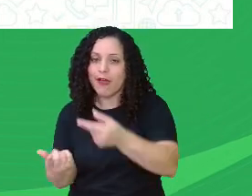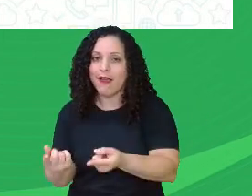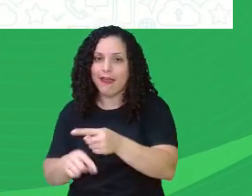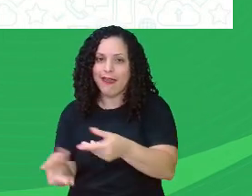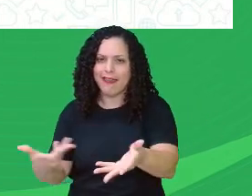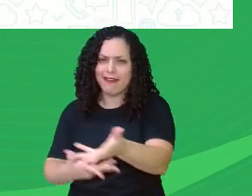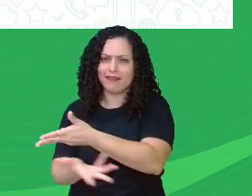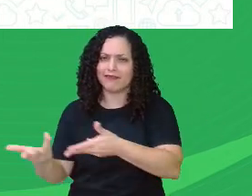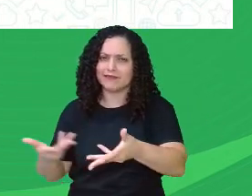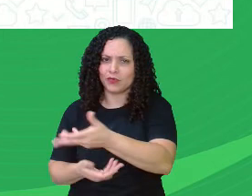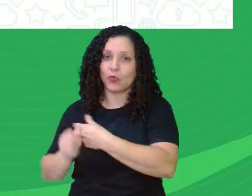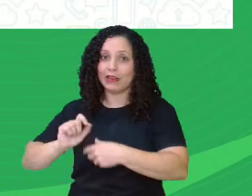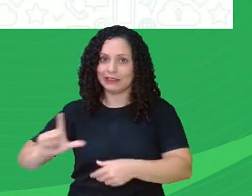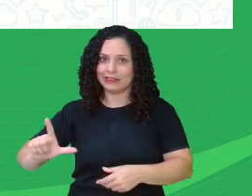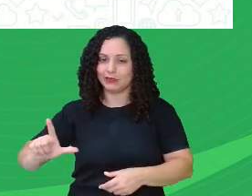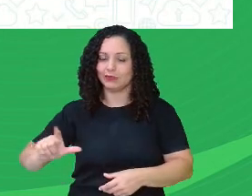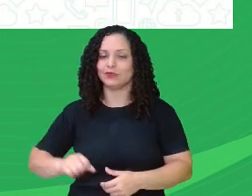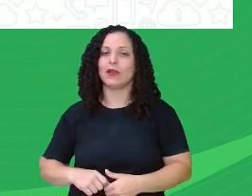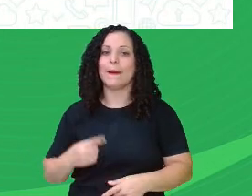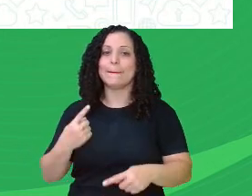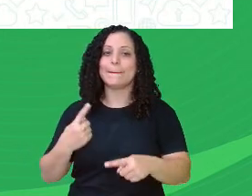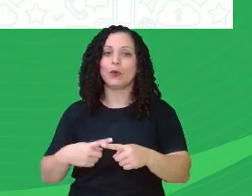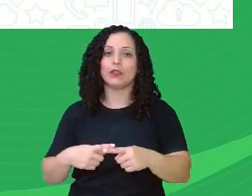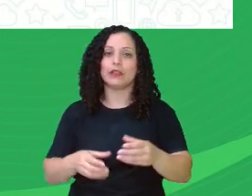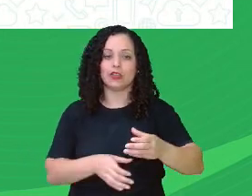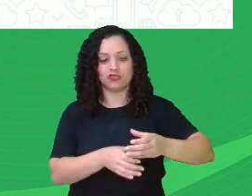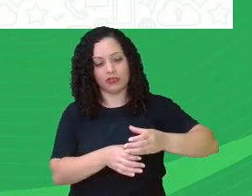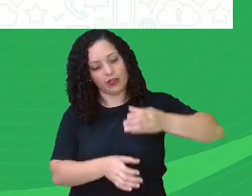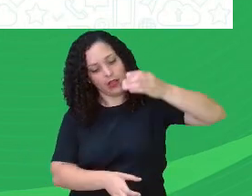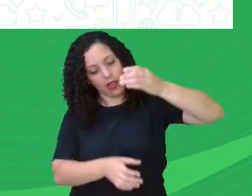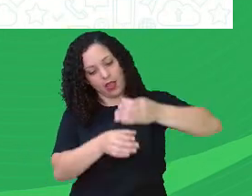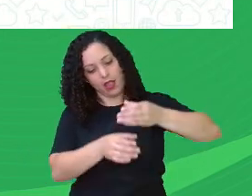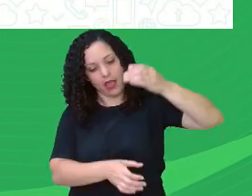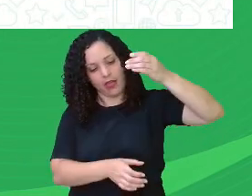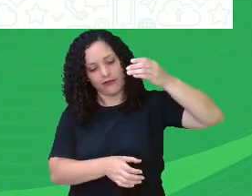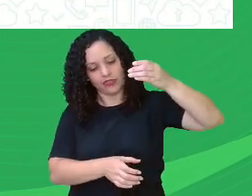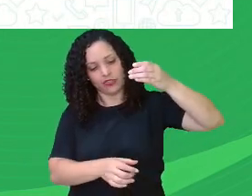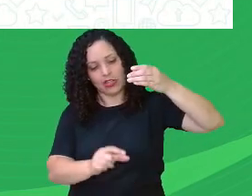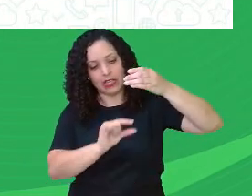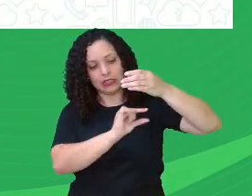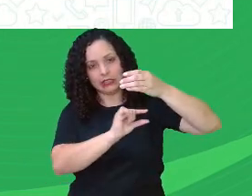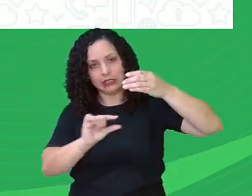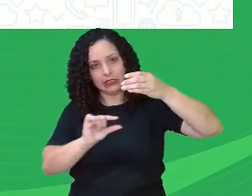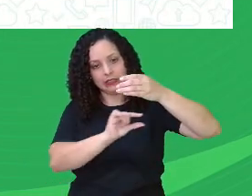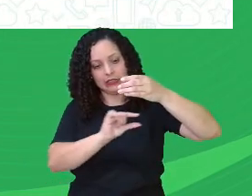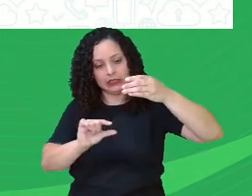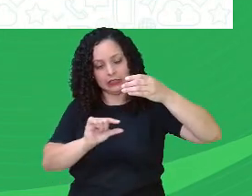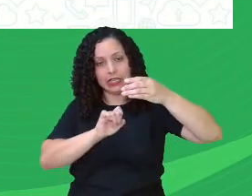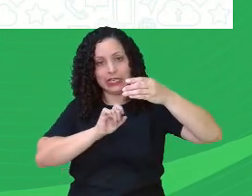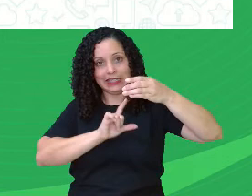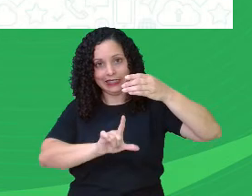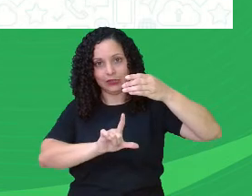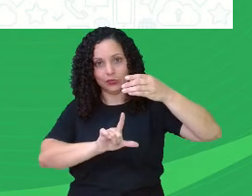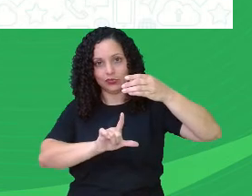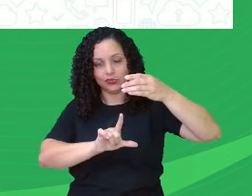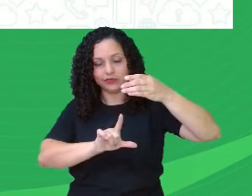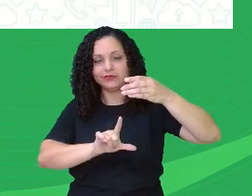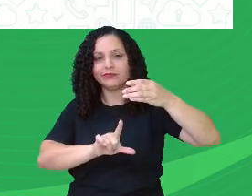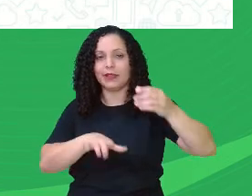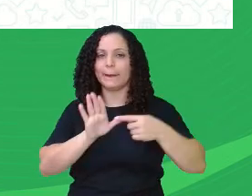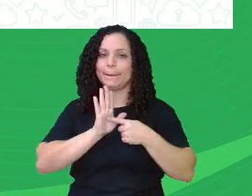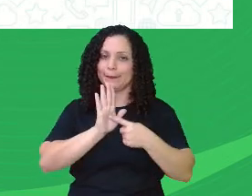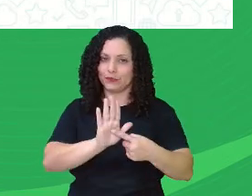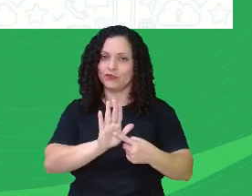acontecendo como vai desenvolver. Porque nos rótulos lá das embalagens vem dizendo muitas vezes em litros e não em centímetros cúbicos ou